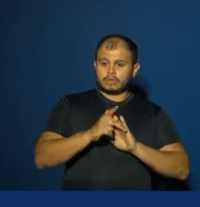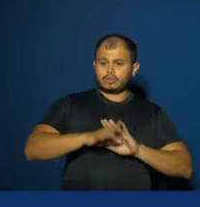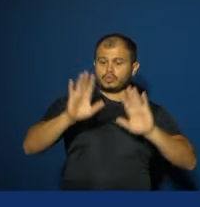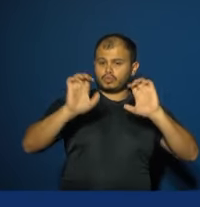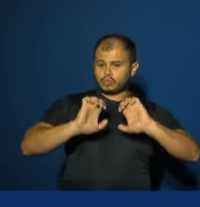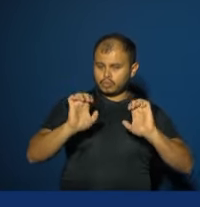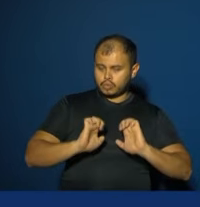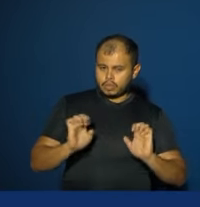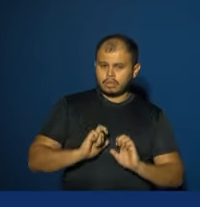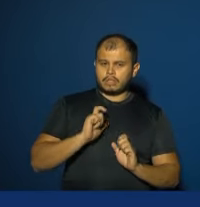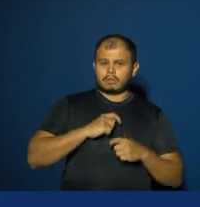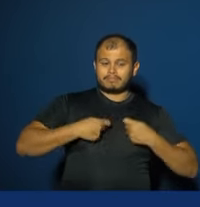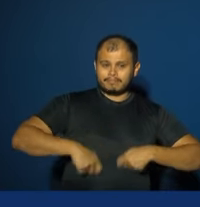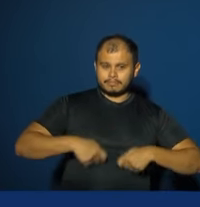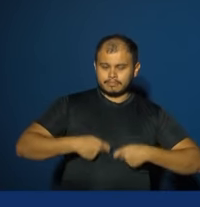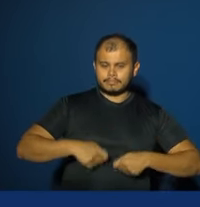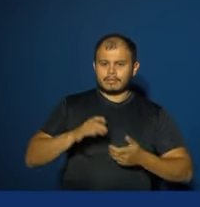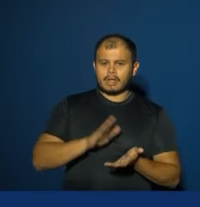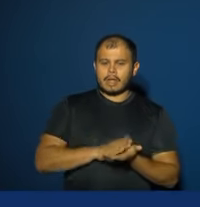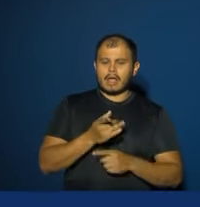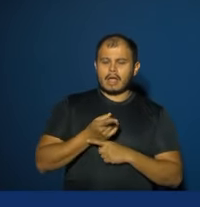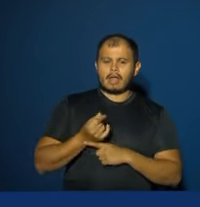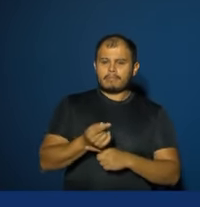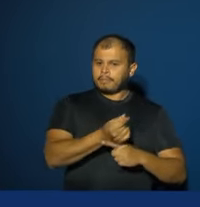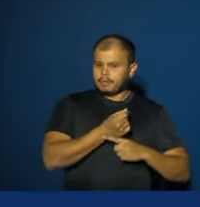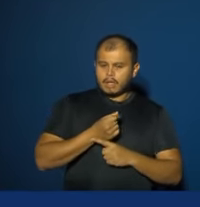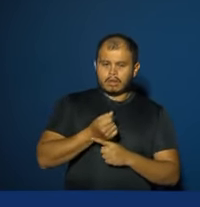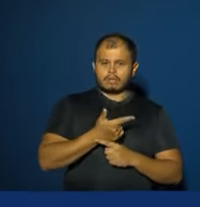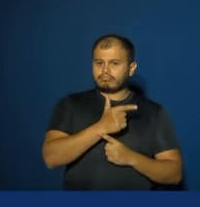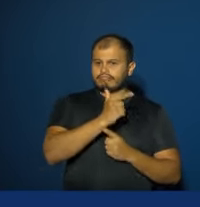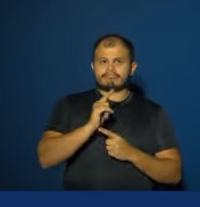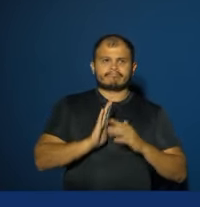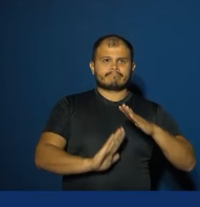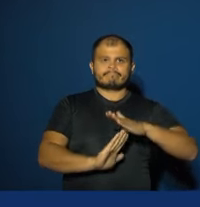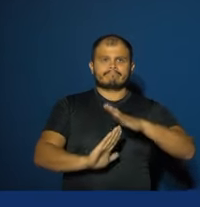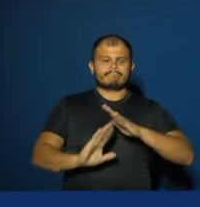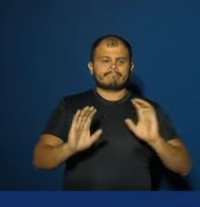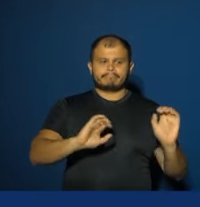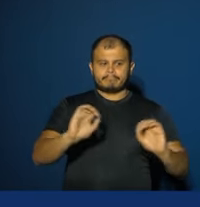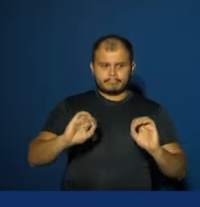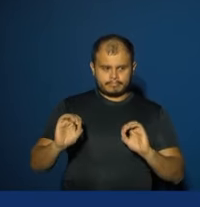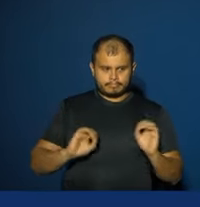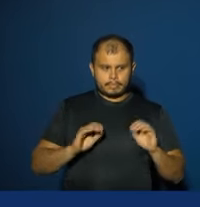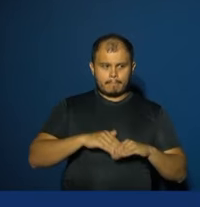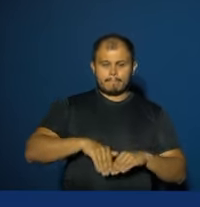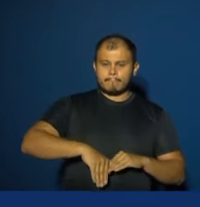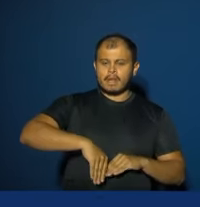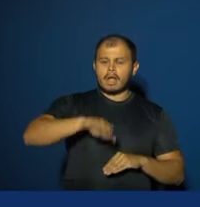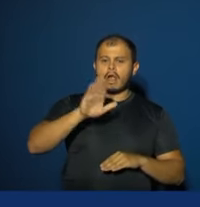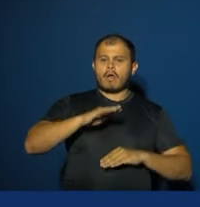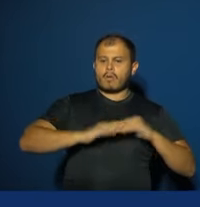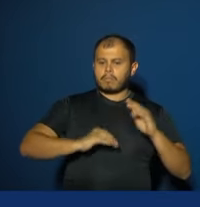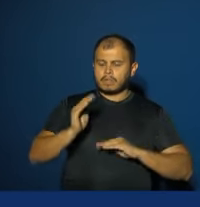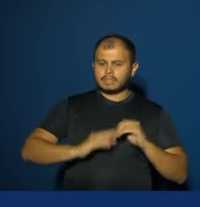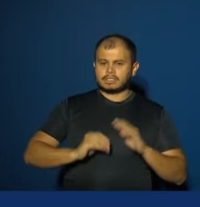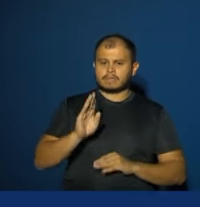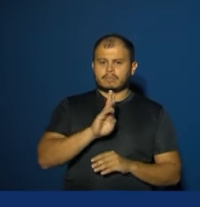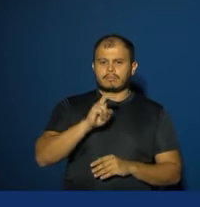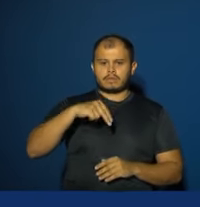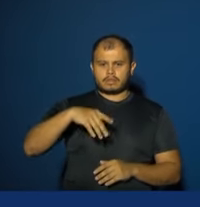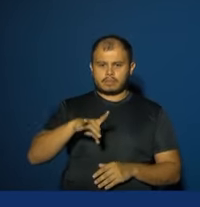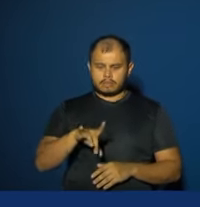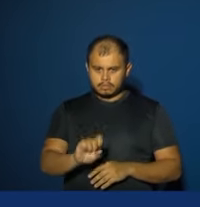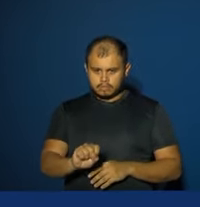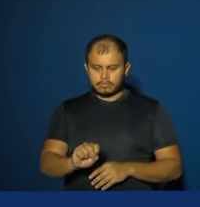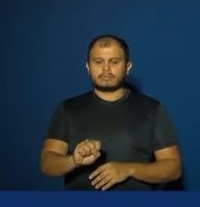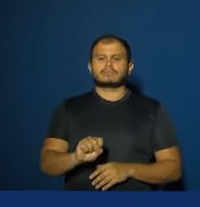demanda de Capital eh sem precedente a segunda maior operação do BNDS da história a primeira Belomonte